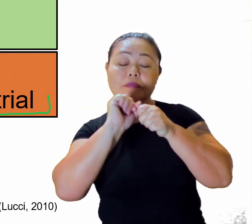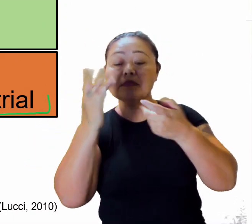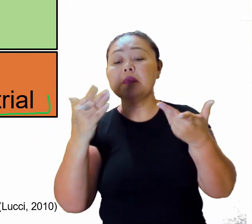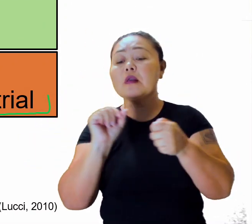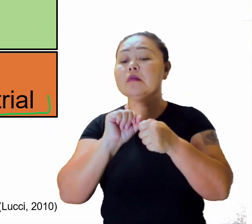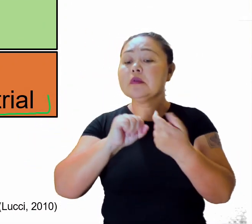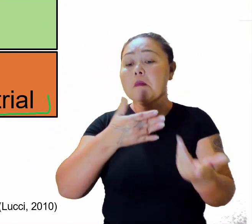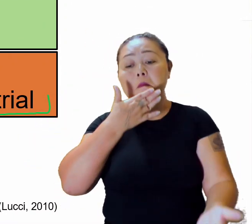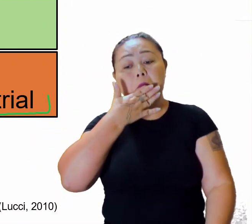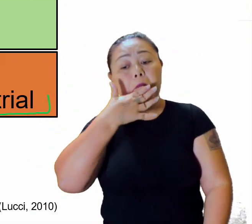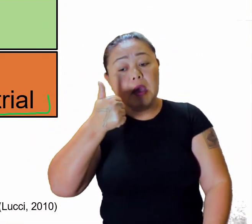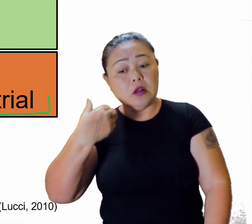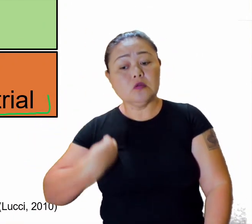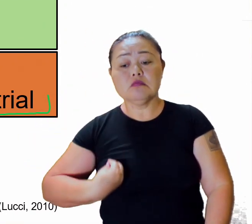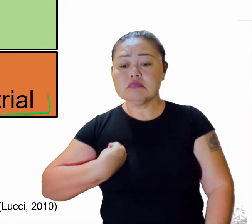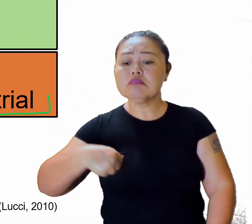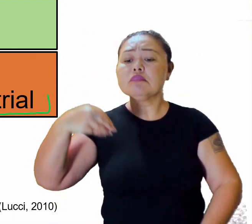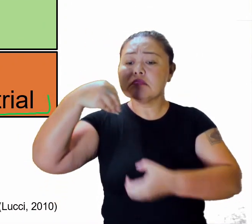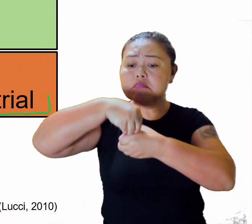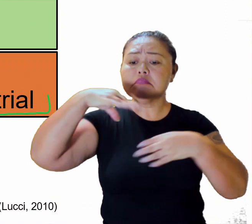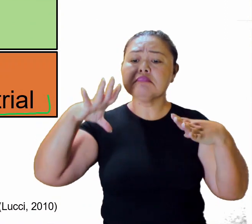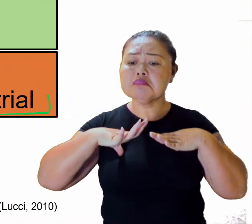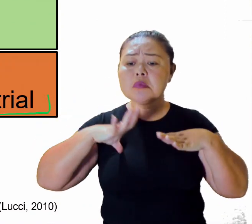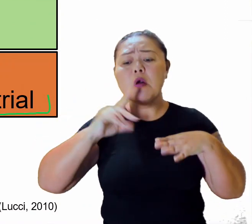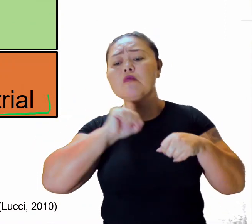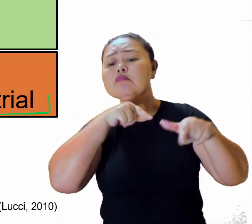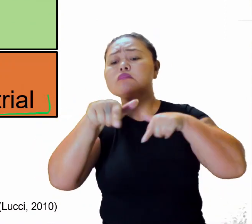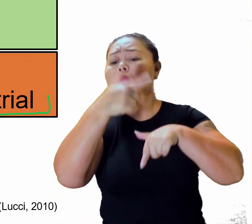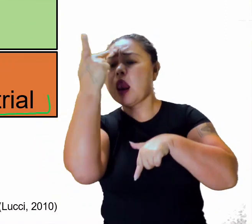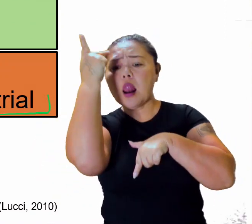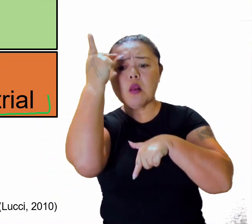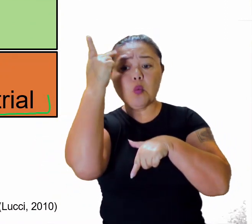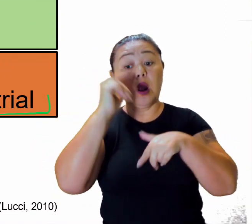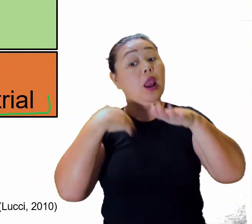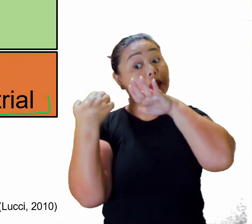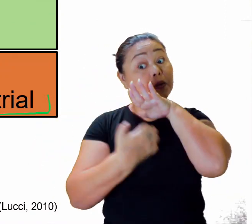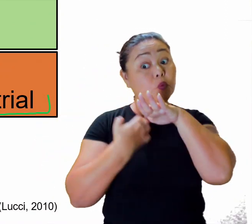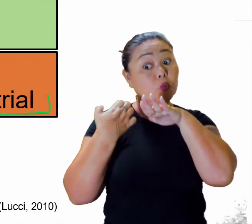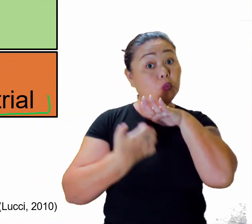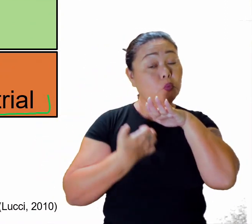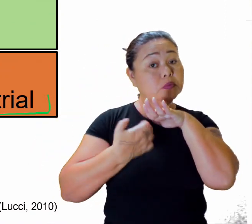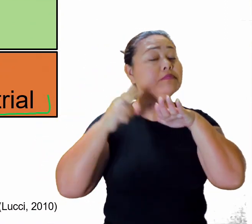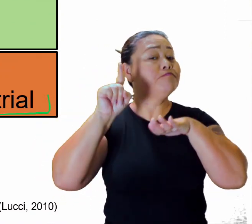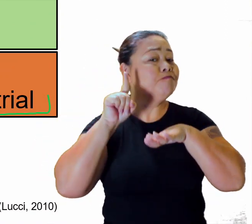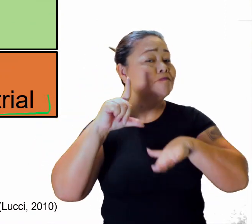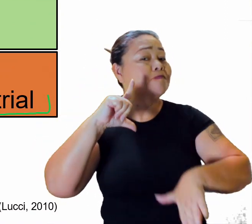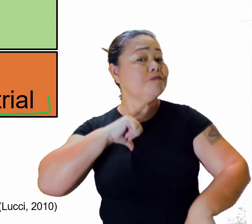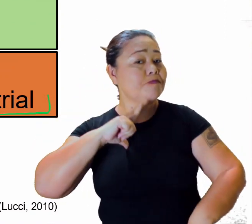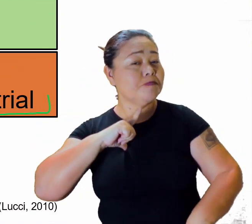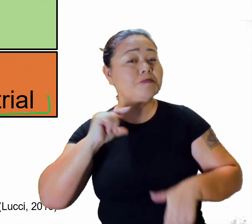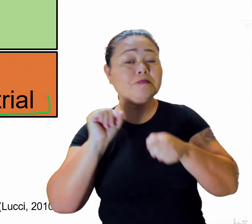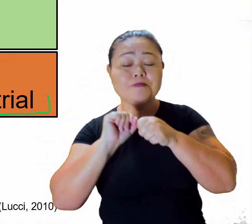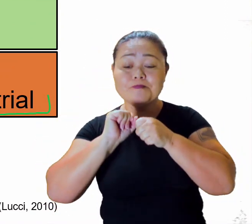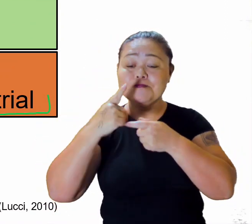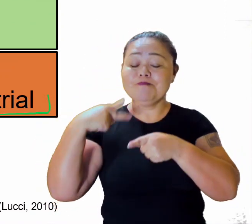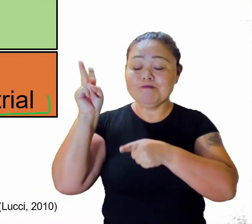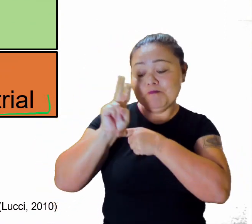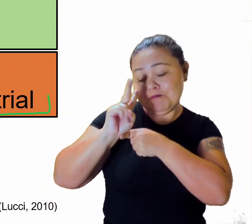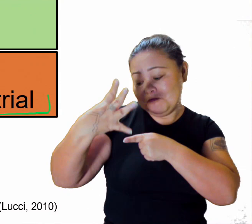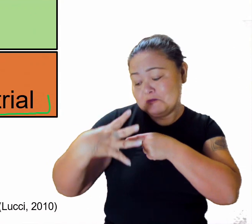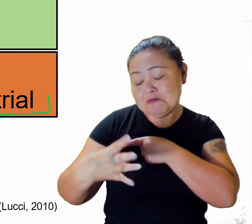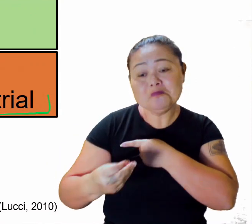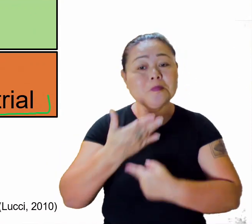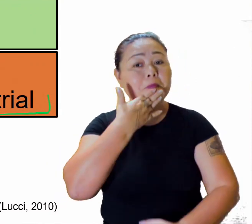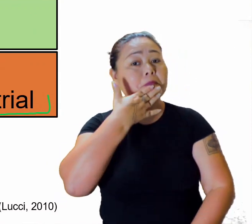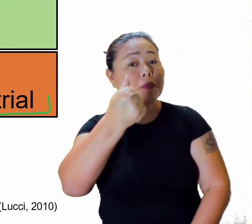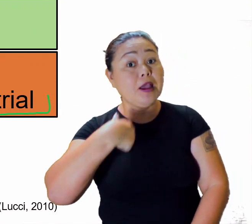condição de vida dentro da cidade. Isso. Eu vou trabalhar lá em São Paulo agora, na indústria, que lá eu vou ter condição de criar meu filho de uma forma bem